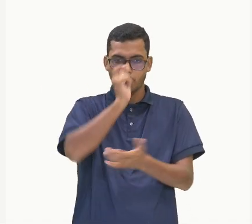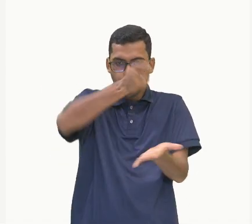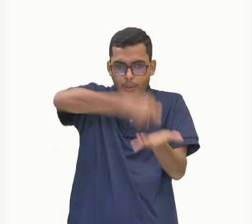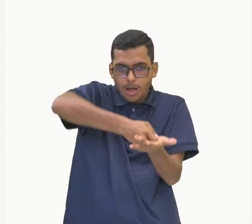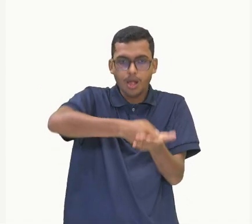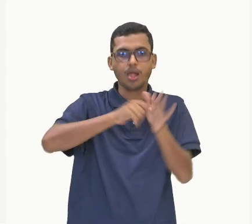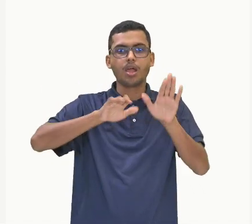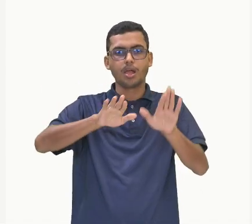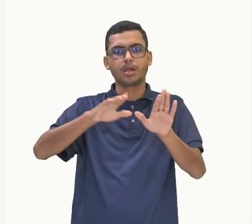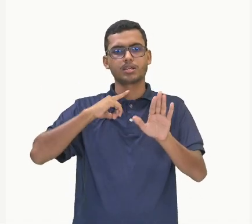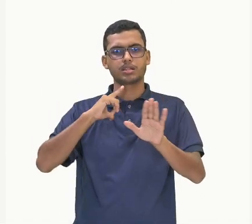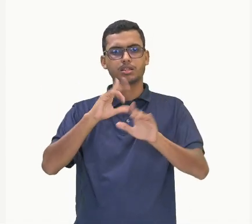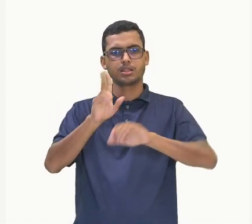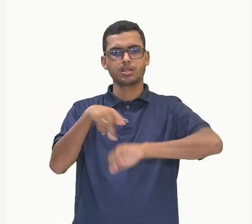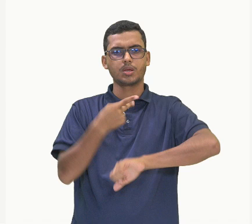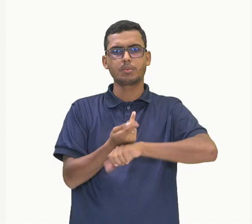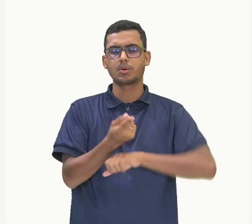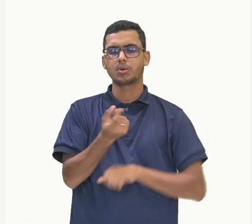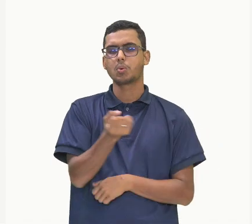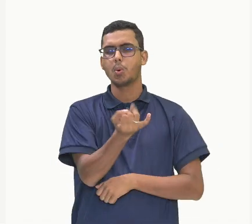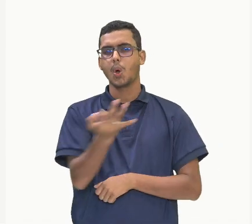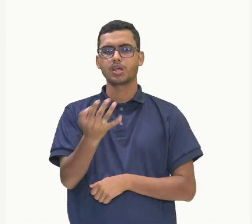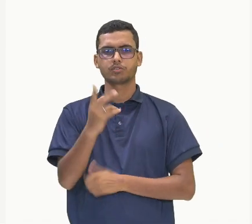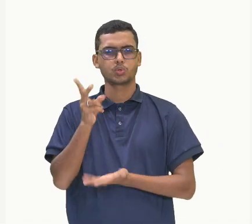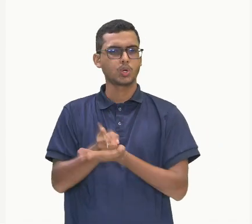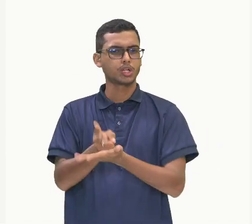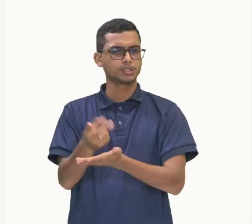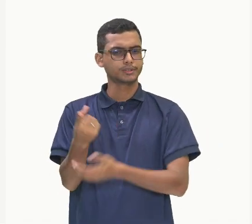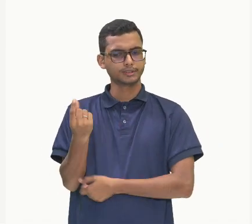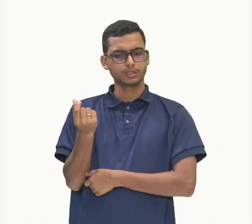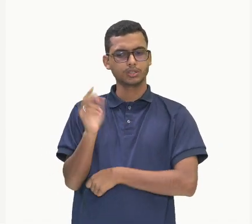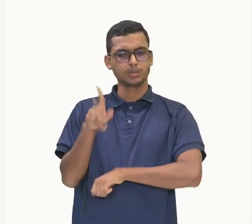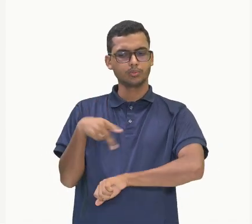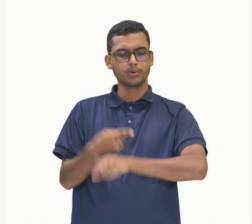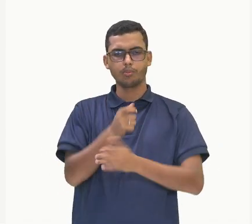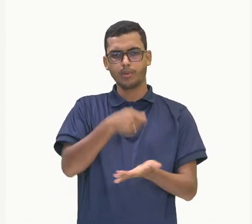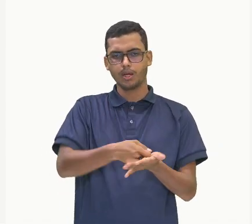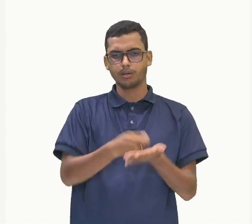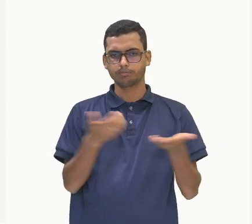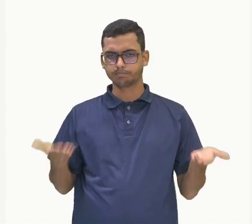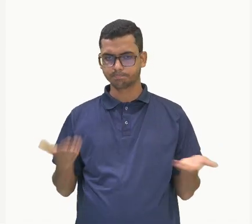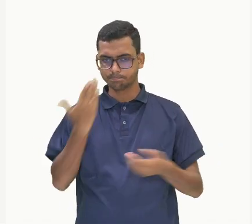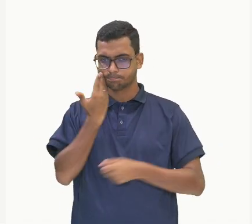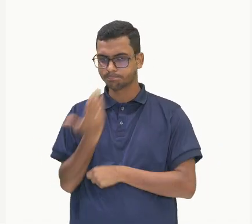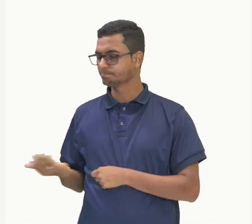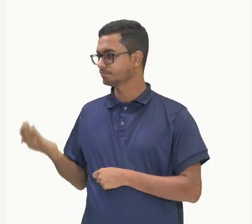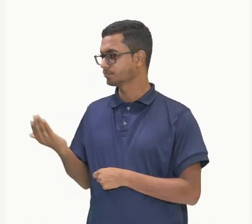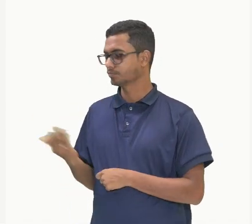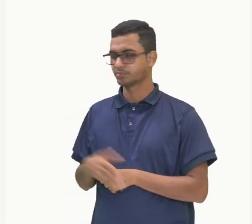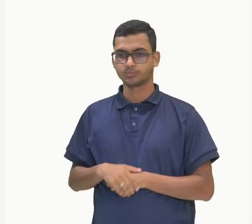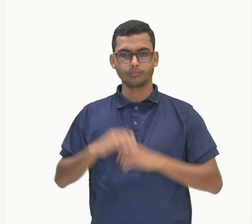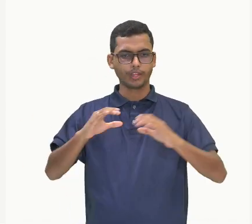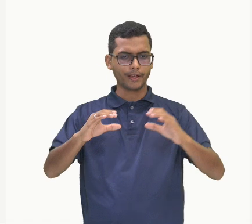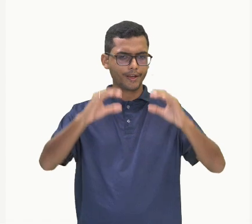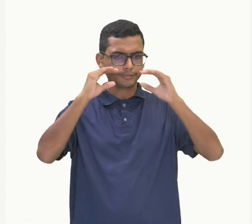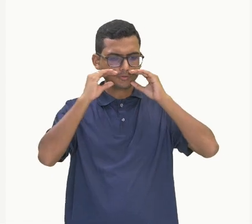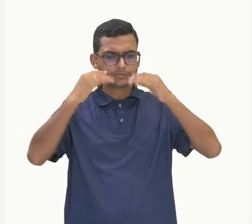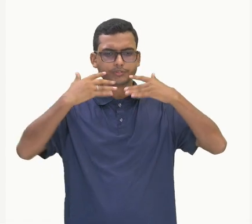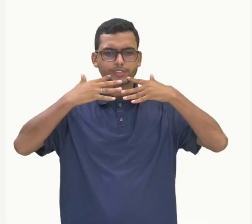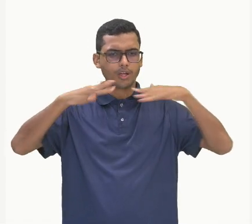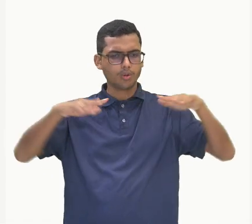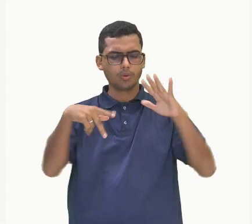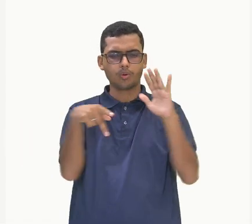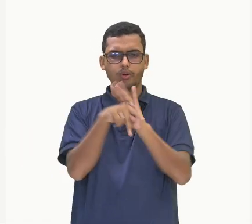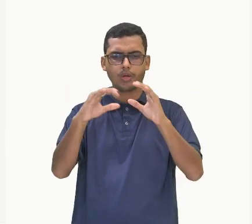e ver o valor de cada item. O sanduíche natural de atum custa R$